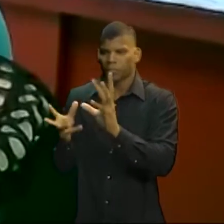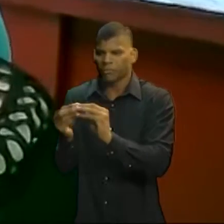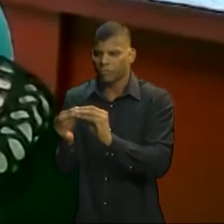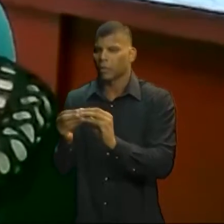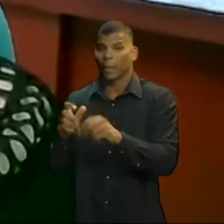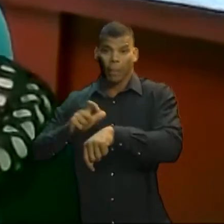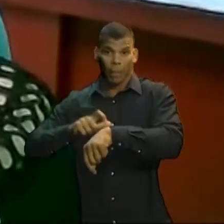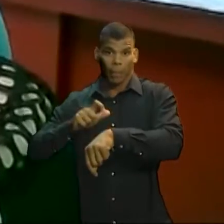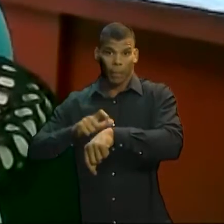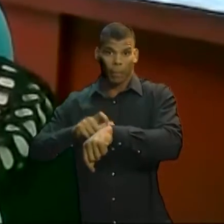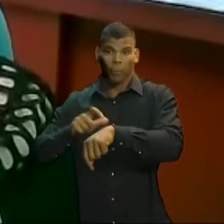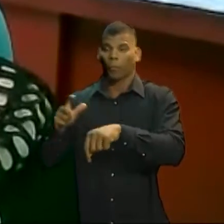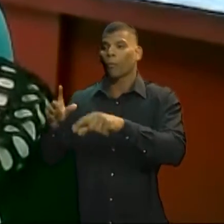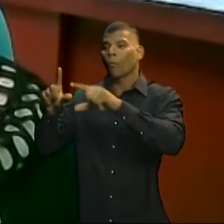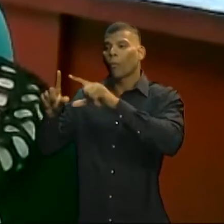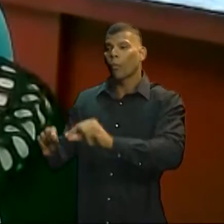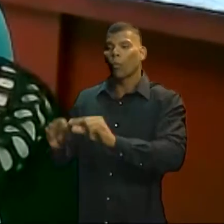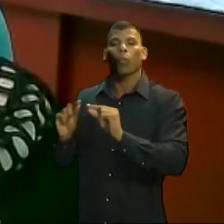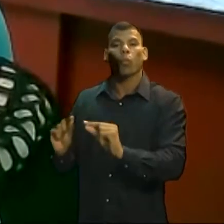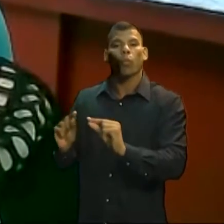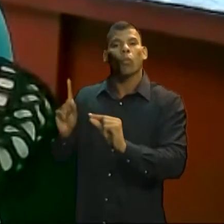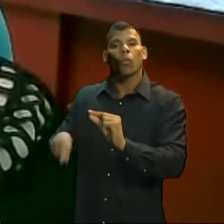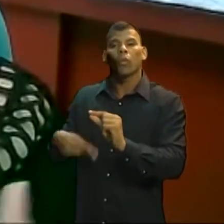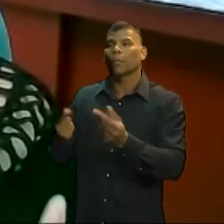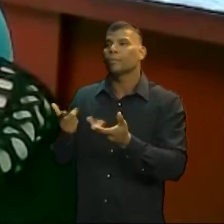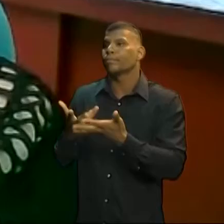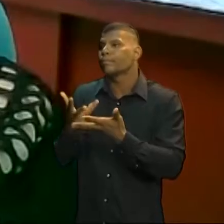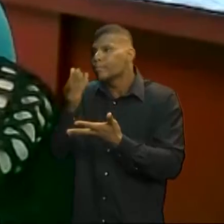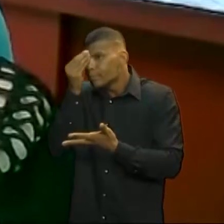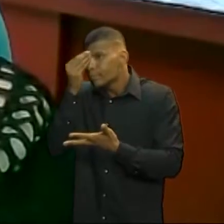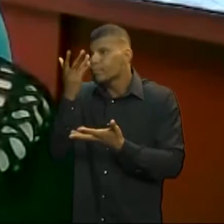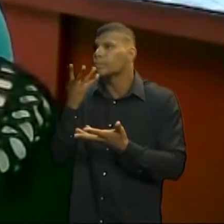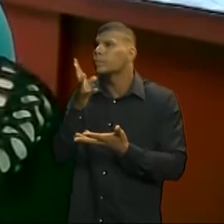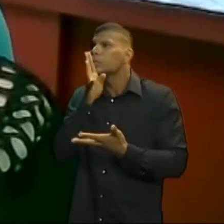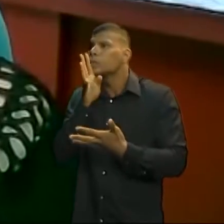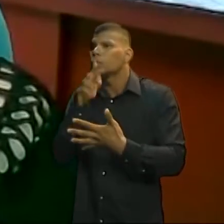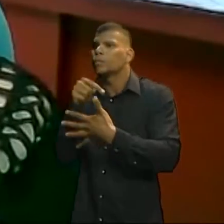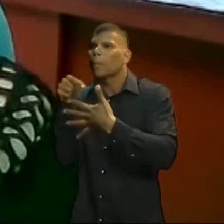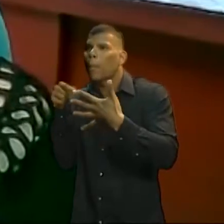geral básica são os conhecimentos, as